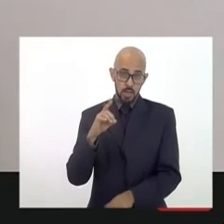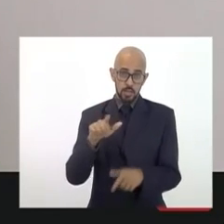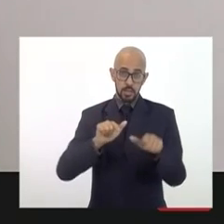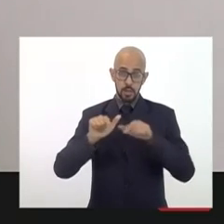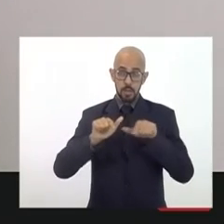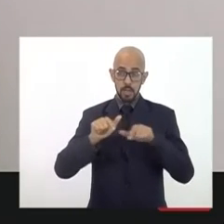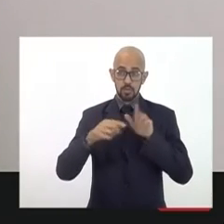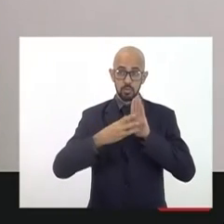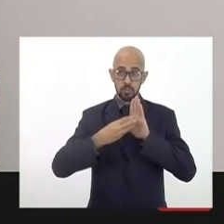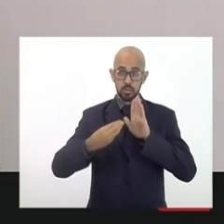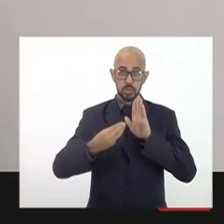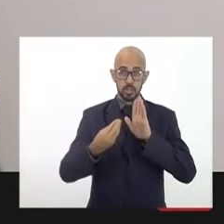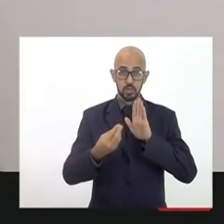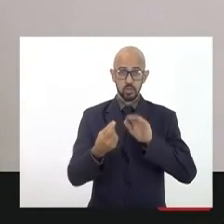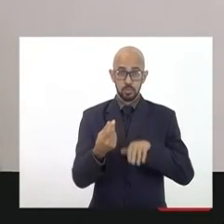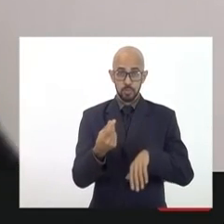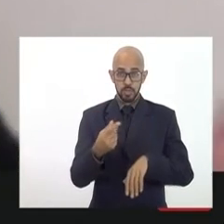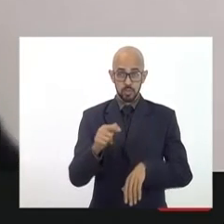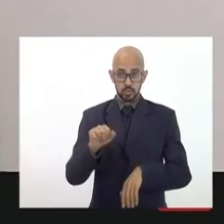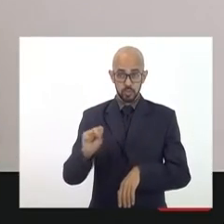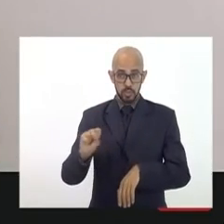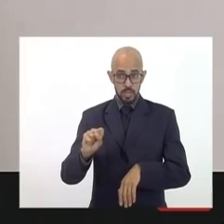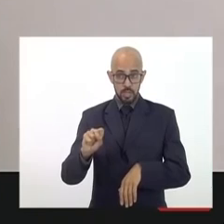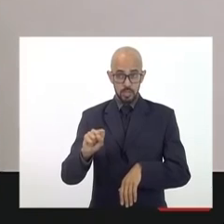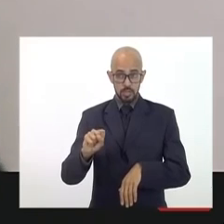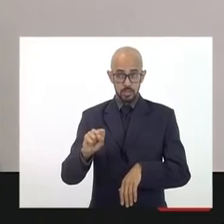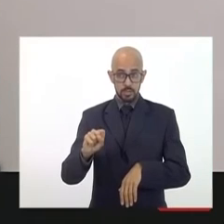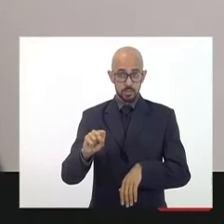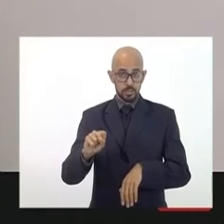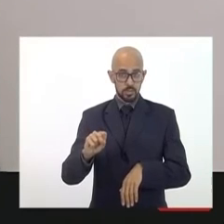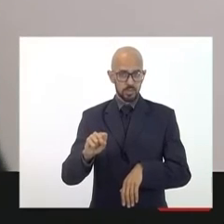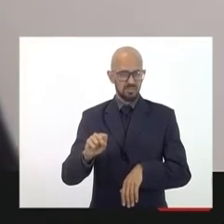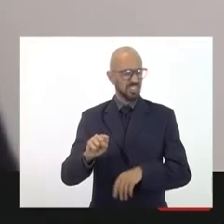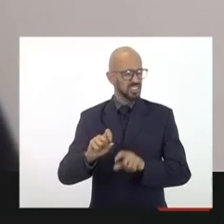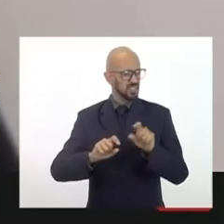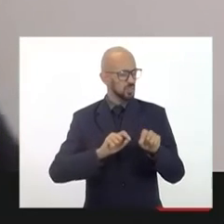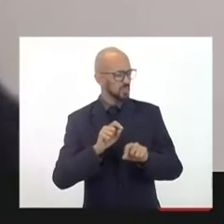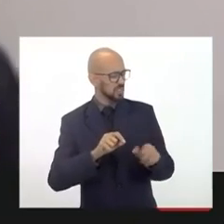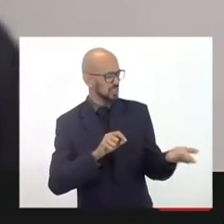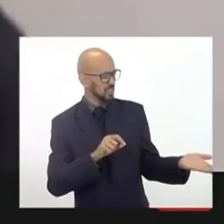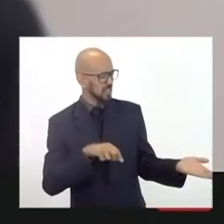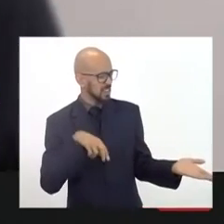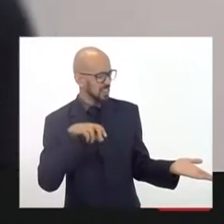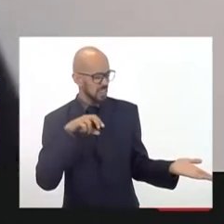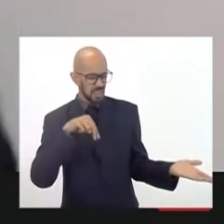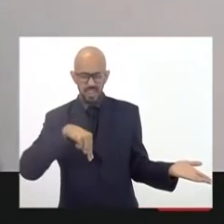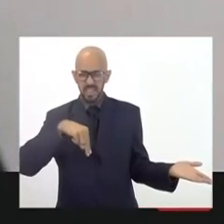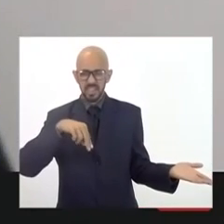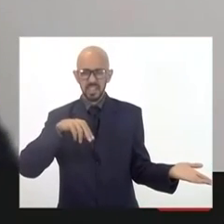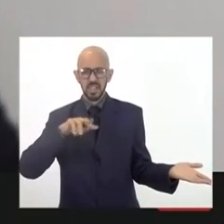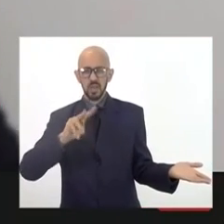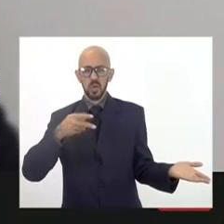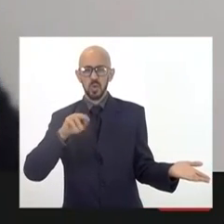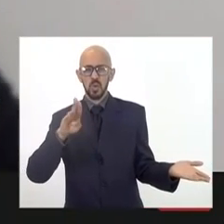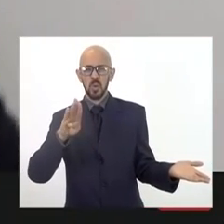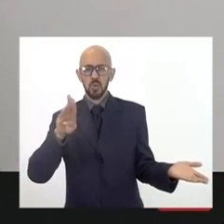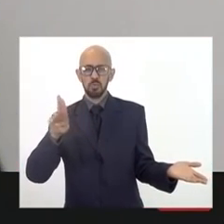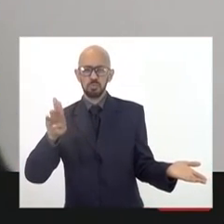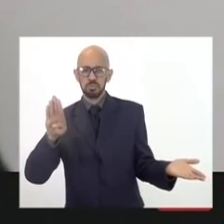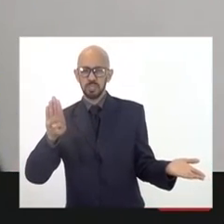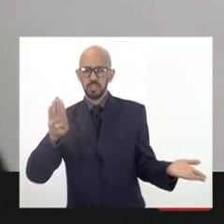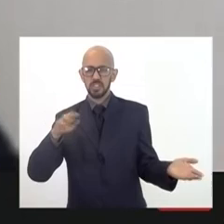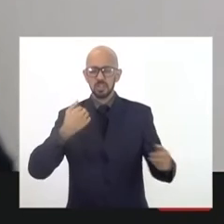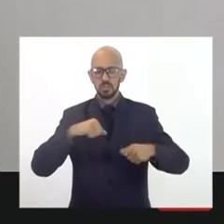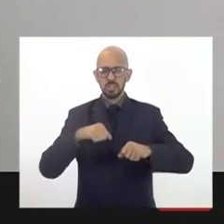de preço de gás, que são o Hub, Henry Hub. O que a gente tem a ver com o Henry Hub? A gente tem que ter o Rio de Janeiro